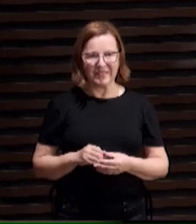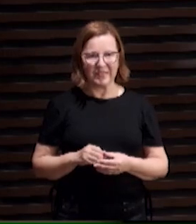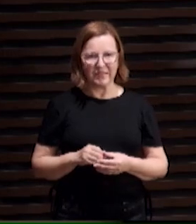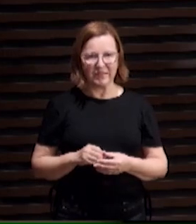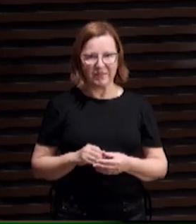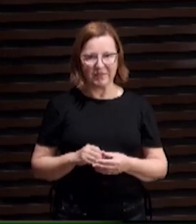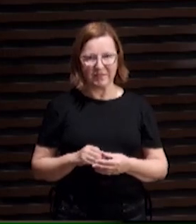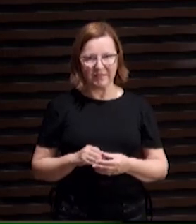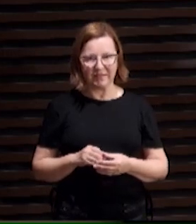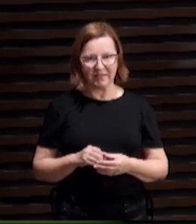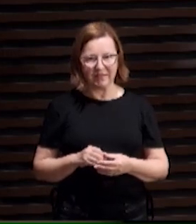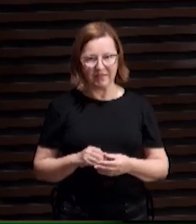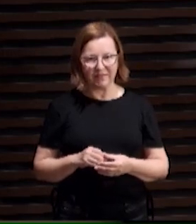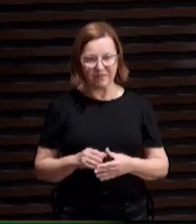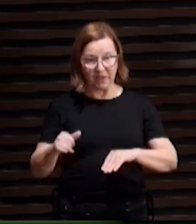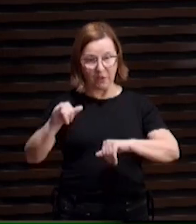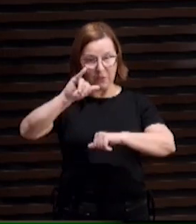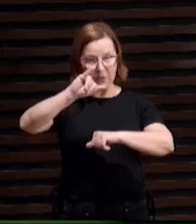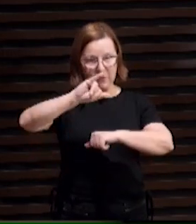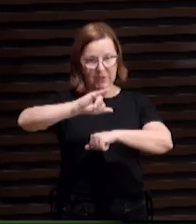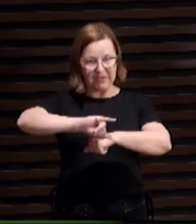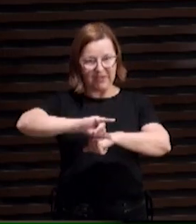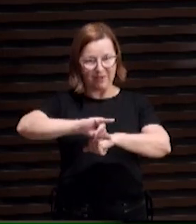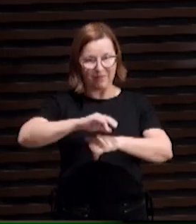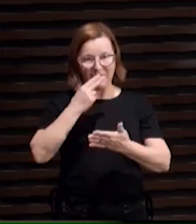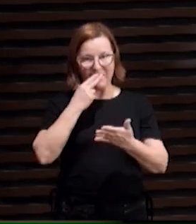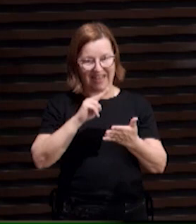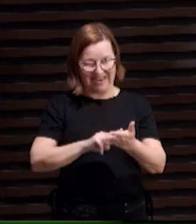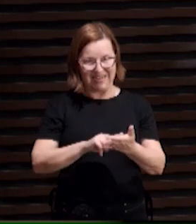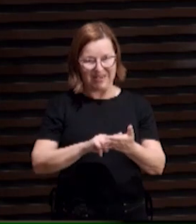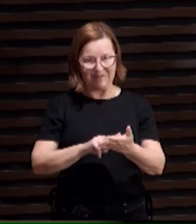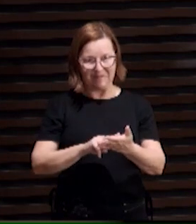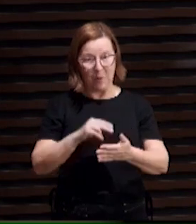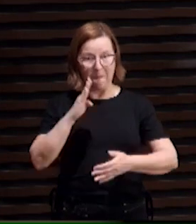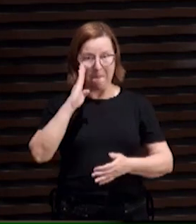é o centro da carta aos Hebreus.